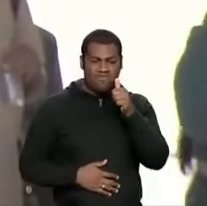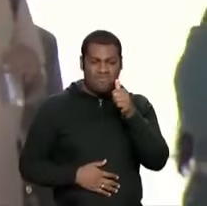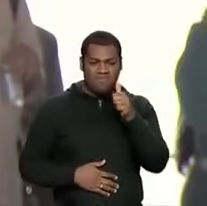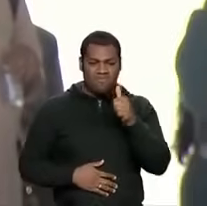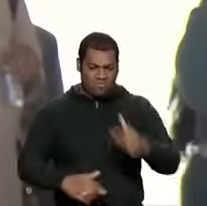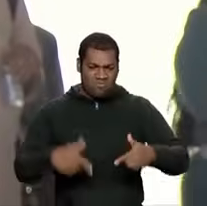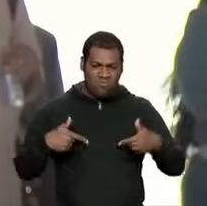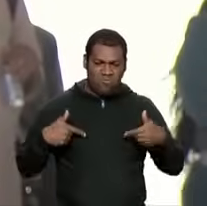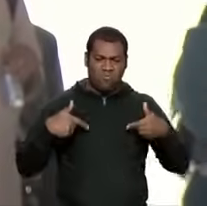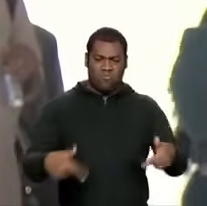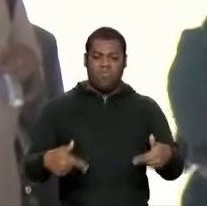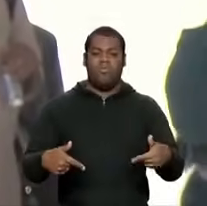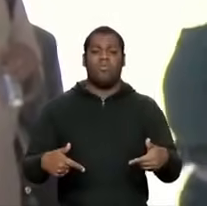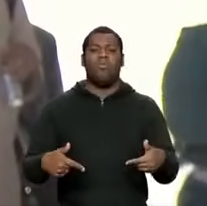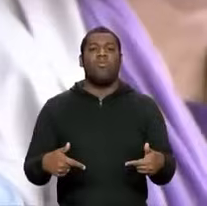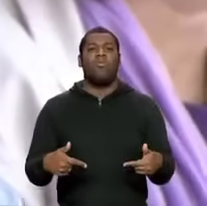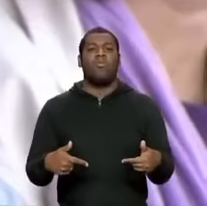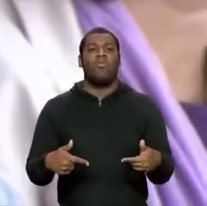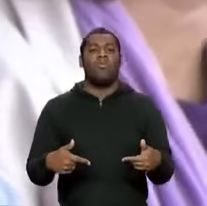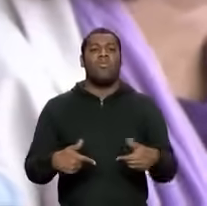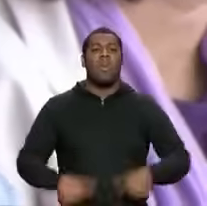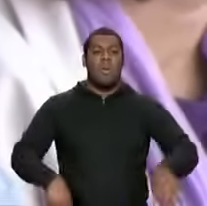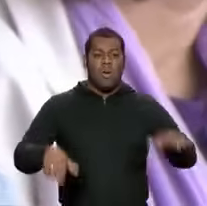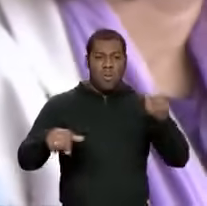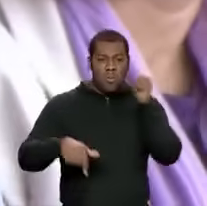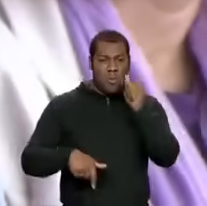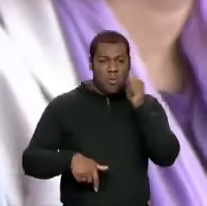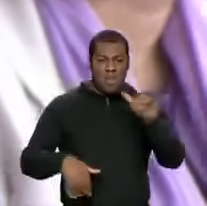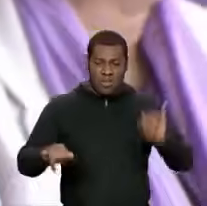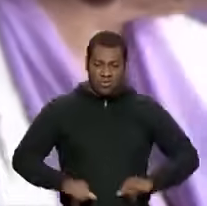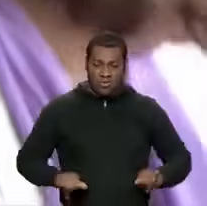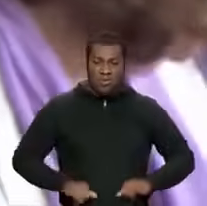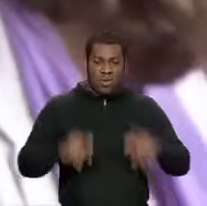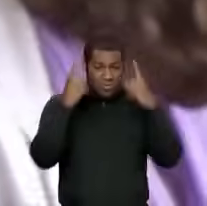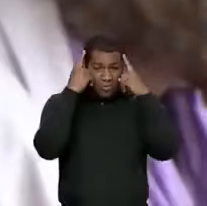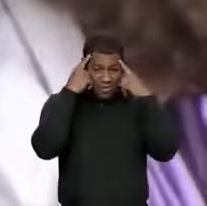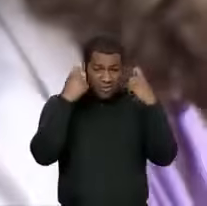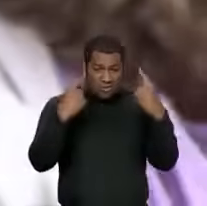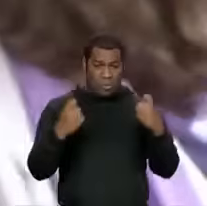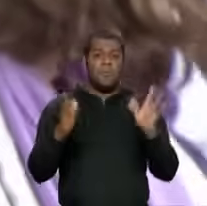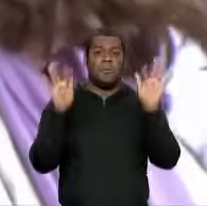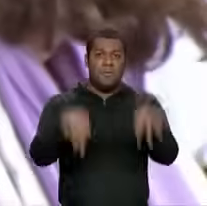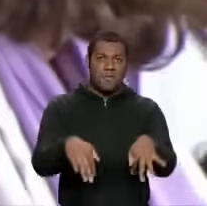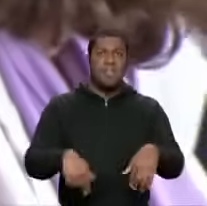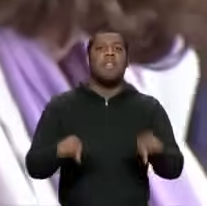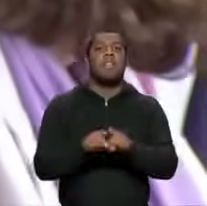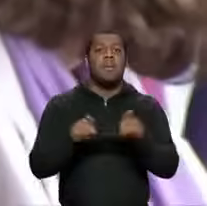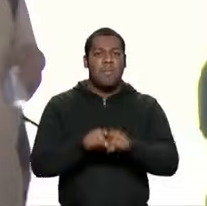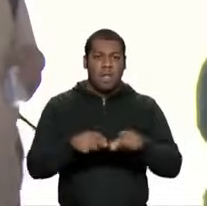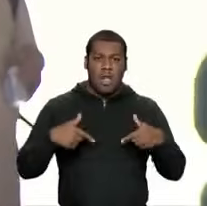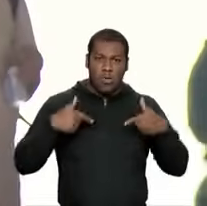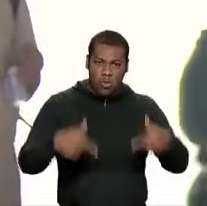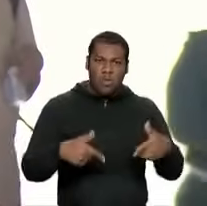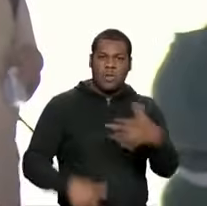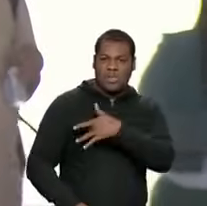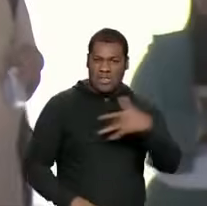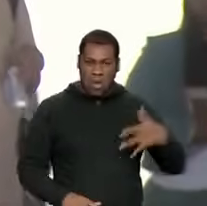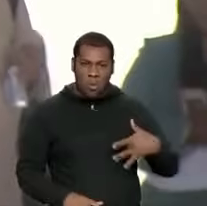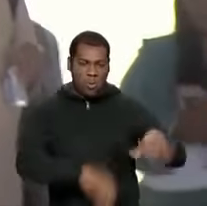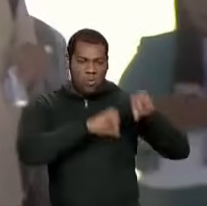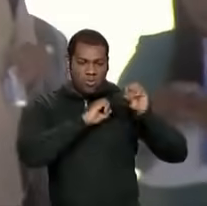lutando pelo fim da violência contra as mulheres pela saúde pela